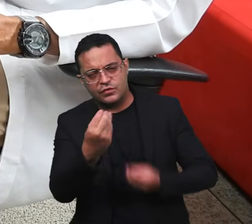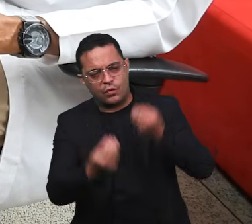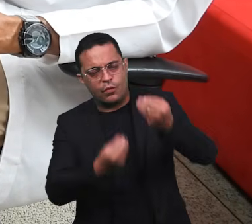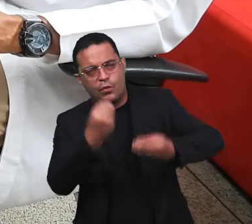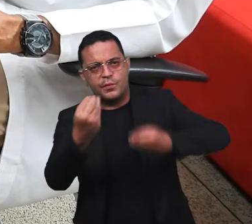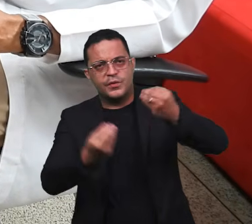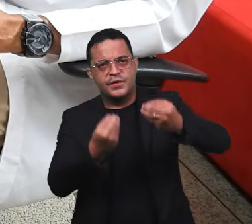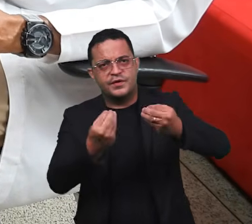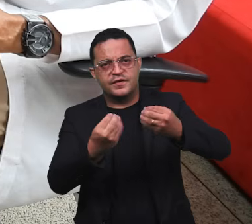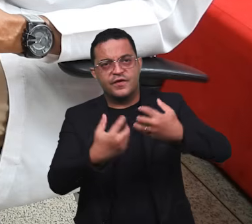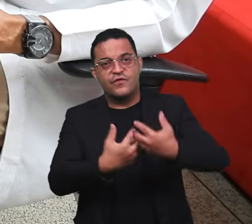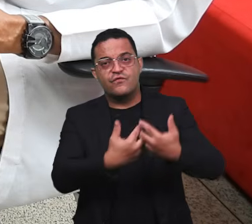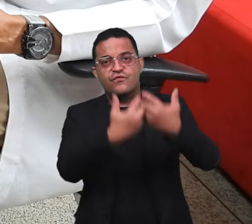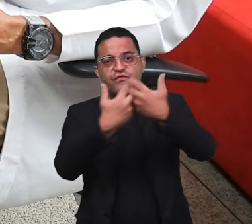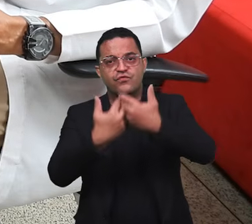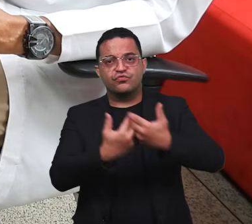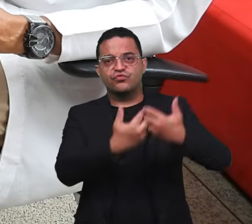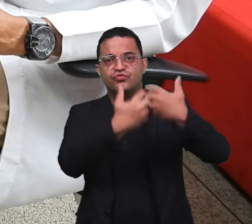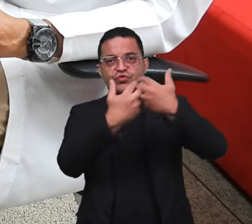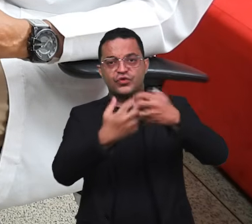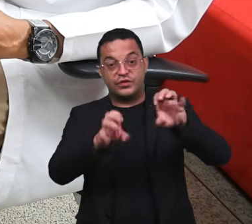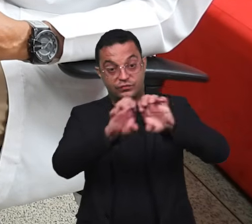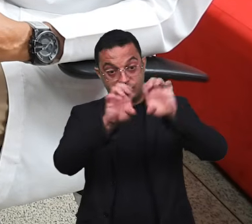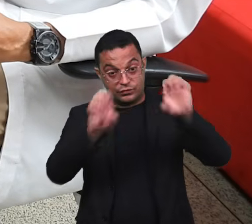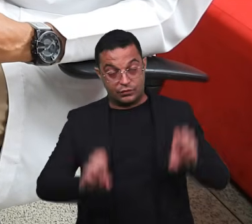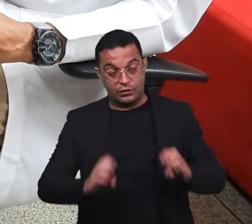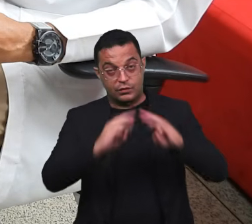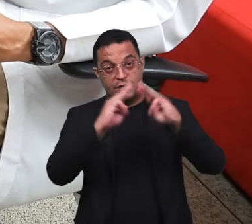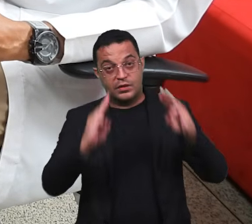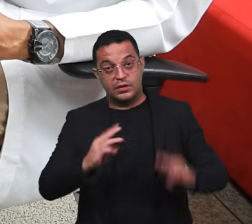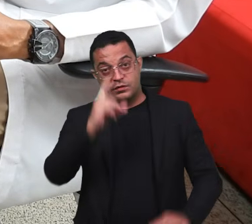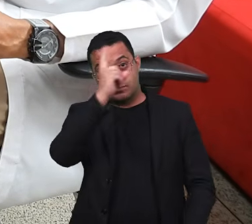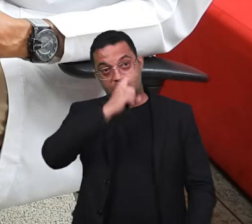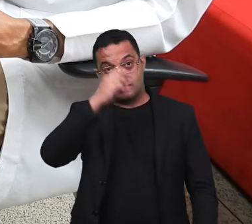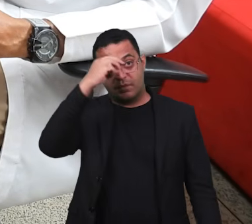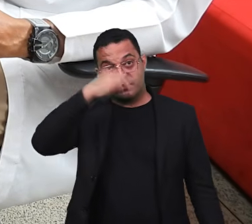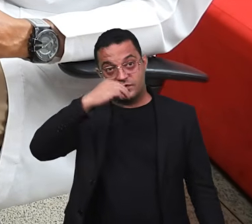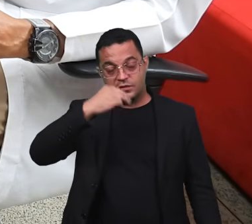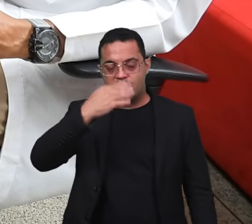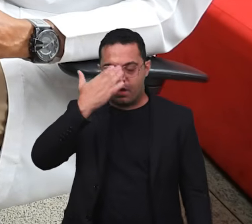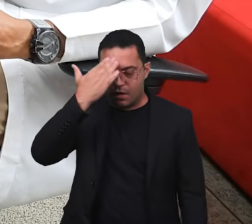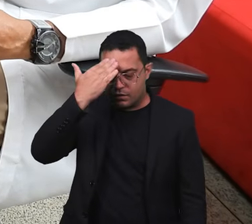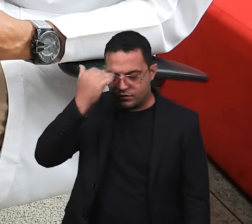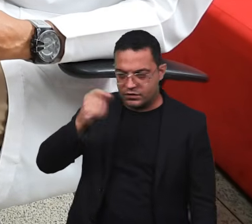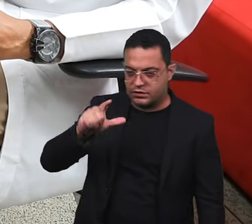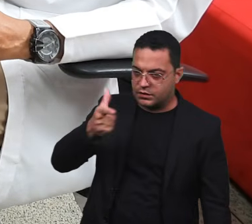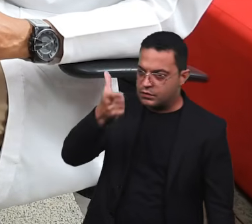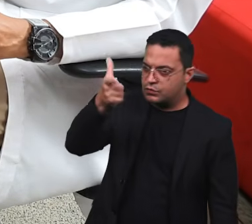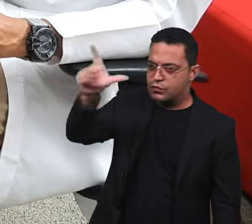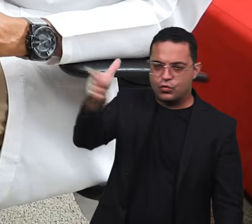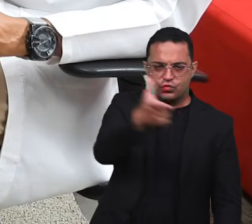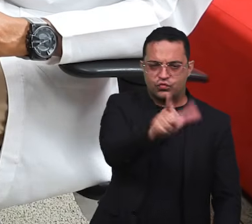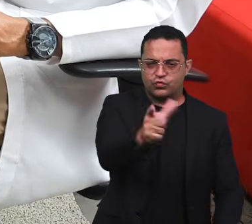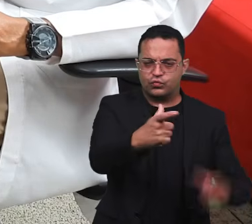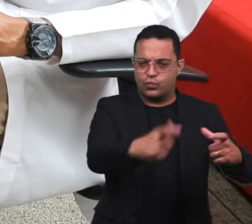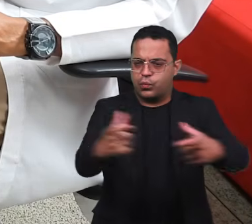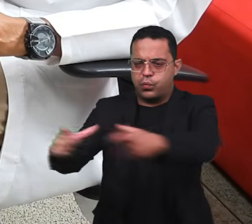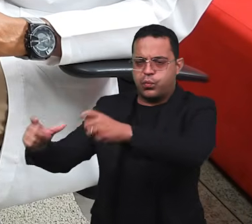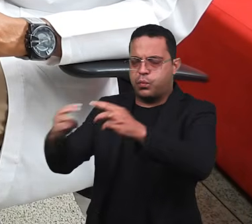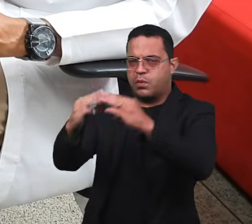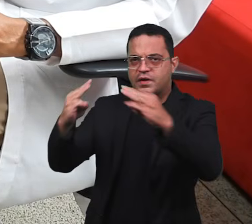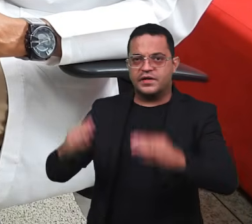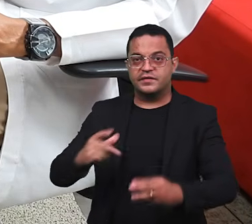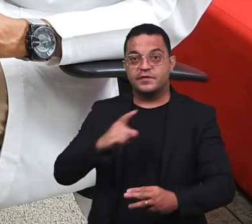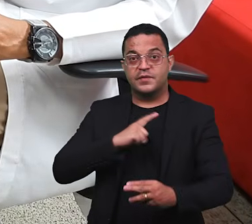Queria que o senhor falasse um pouquinho a respeito do que é a estrutura do Manaim de Domingos Martins, né? Eu tenho certeza que nos outros